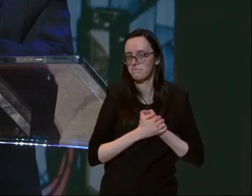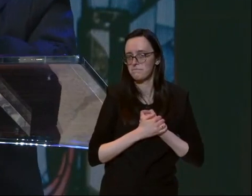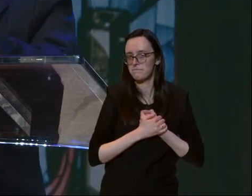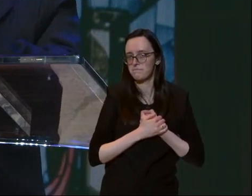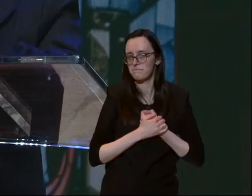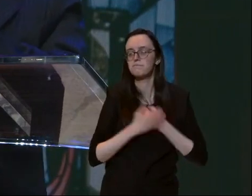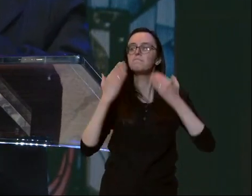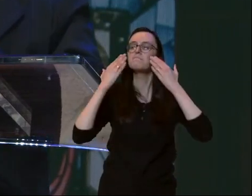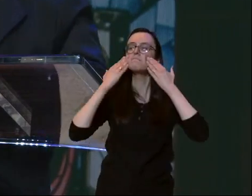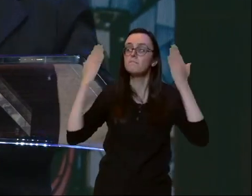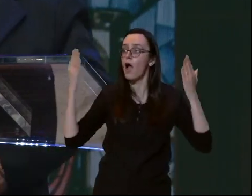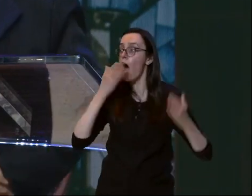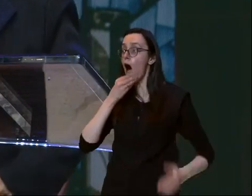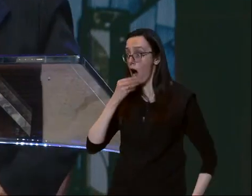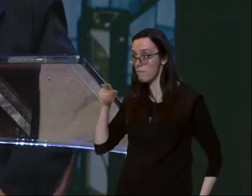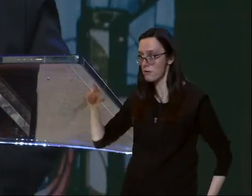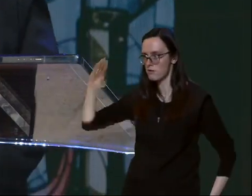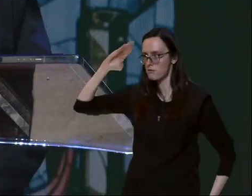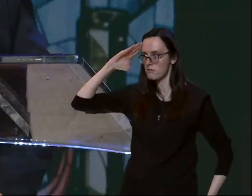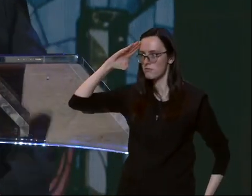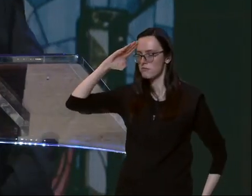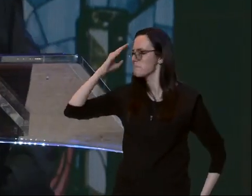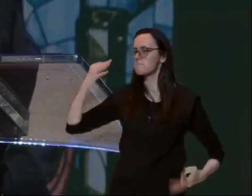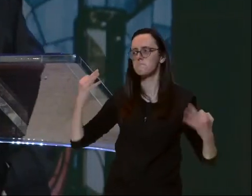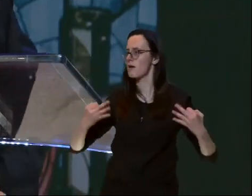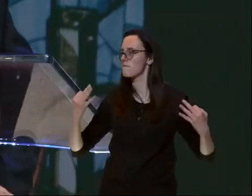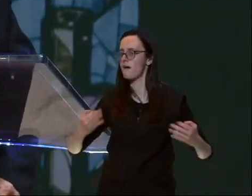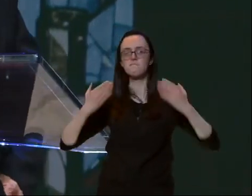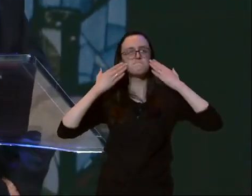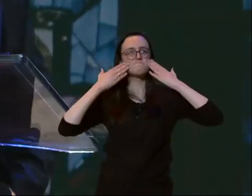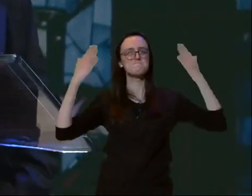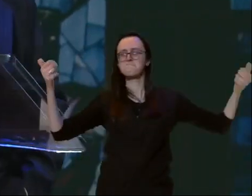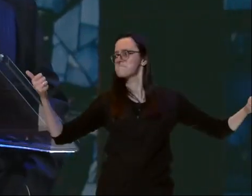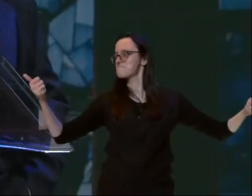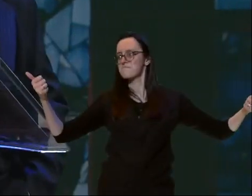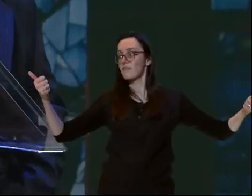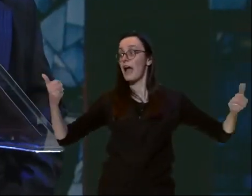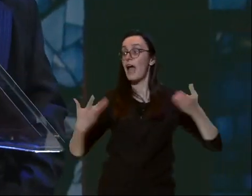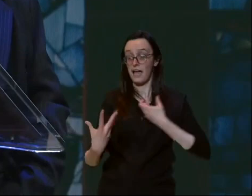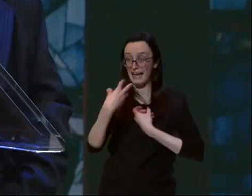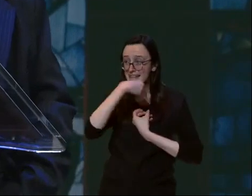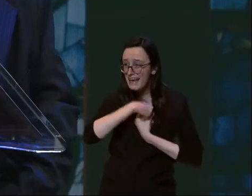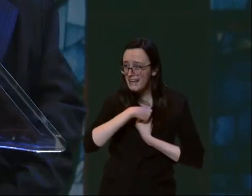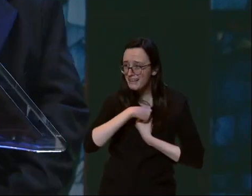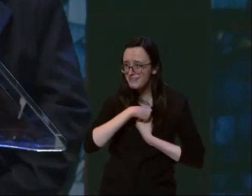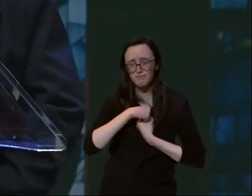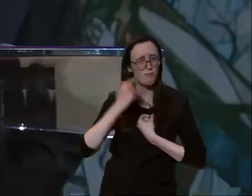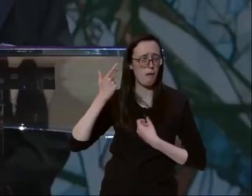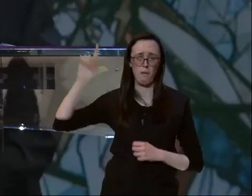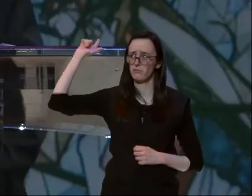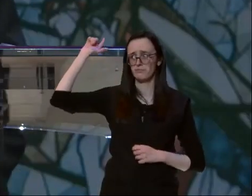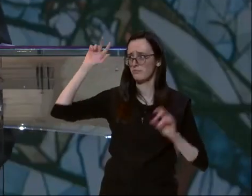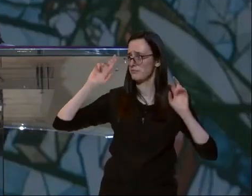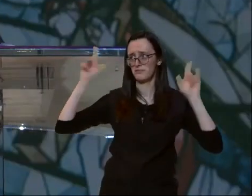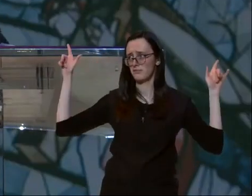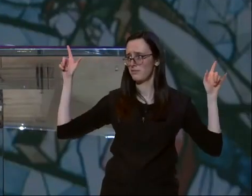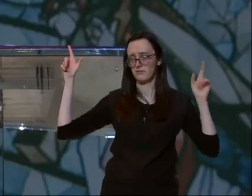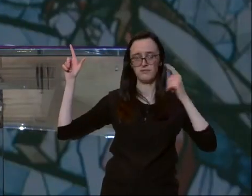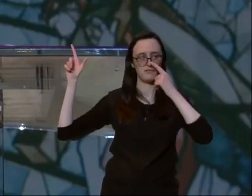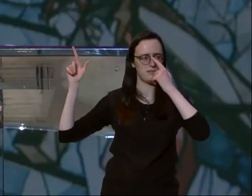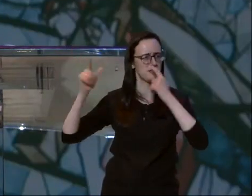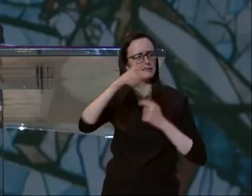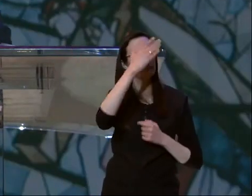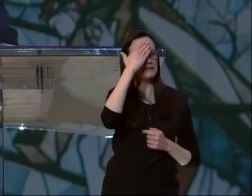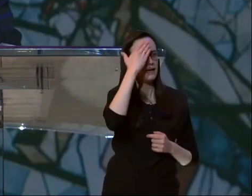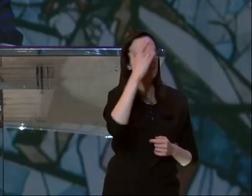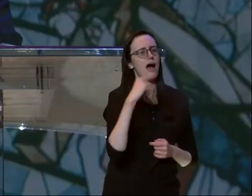A aparência de Naamã era uma, a realidade era outra. Já